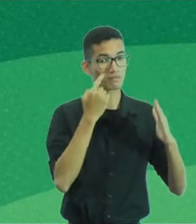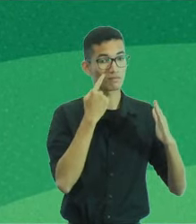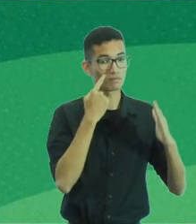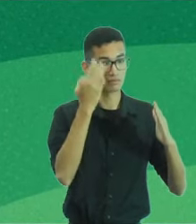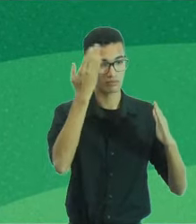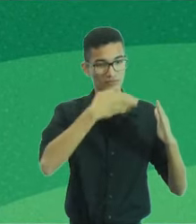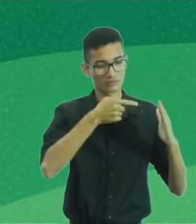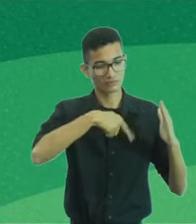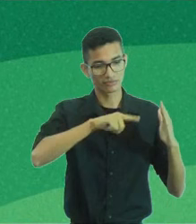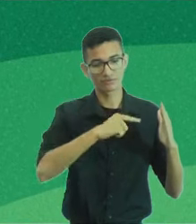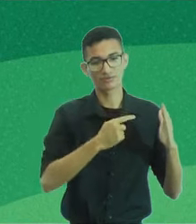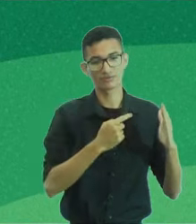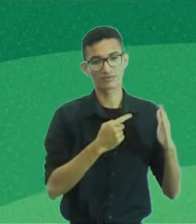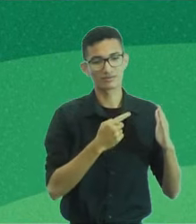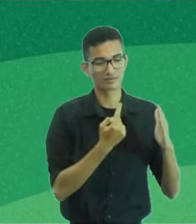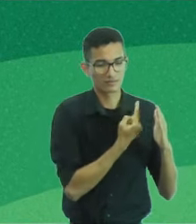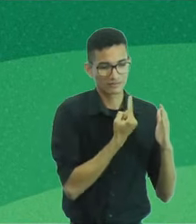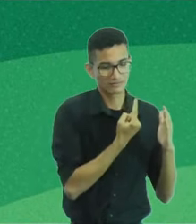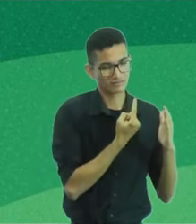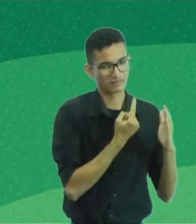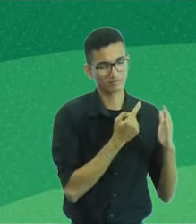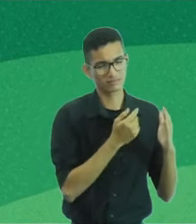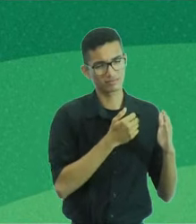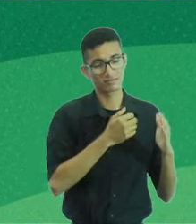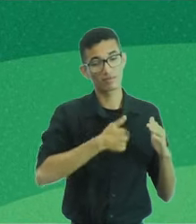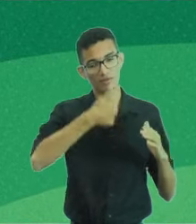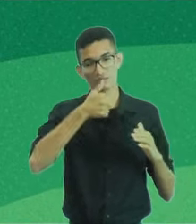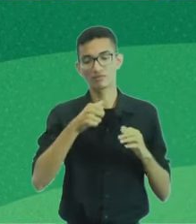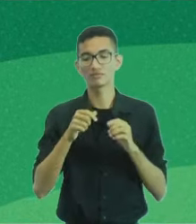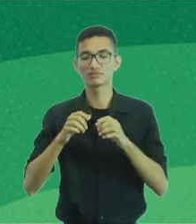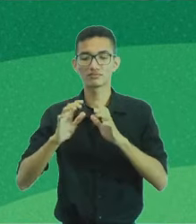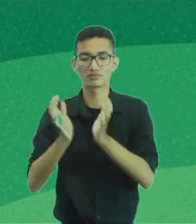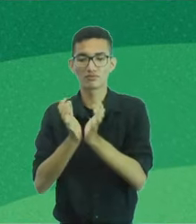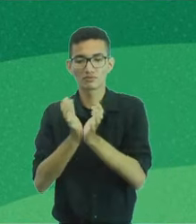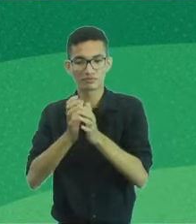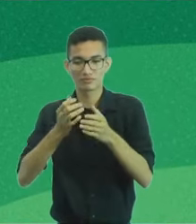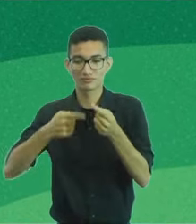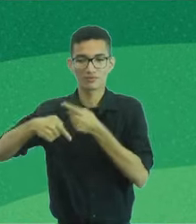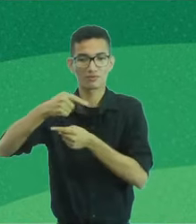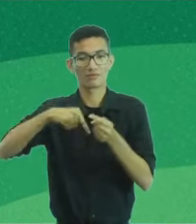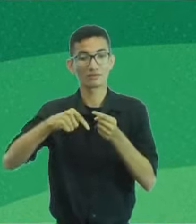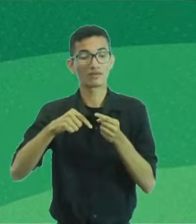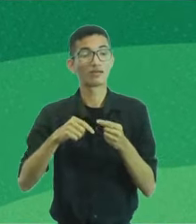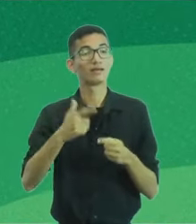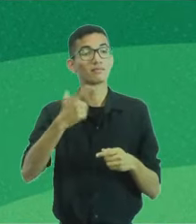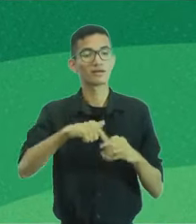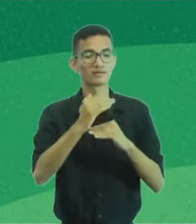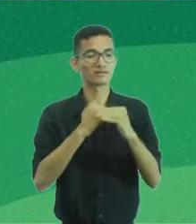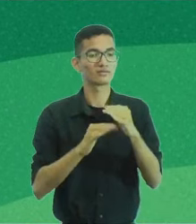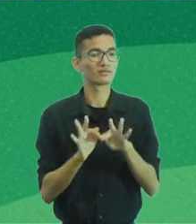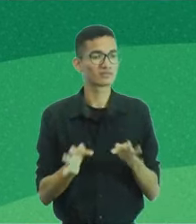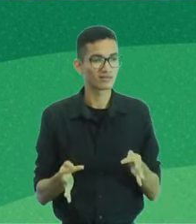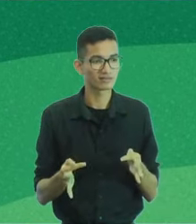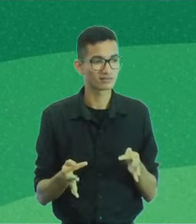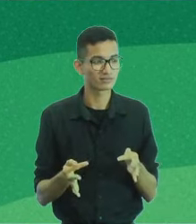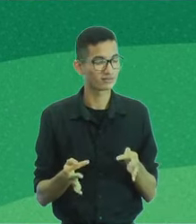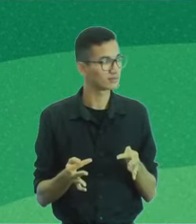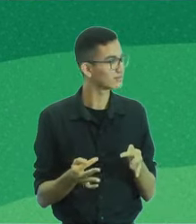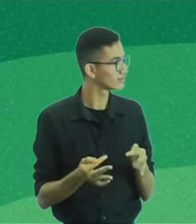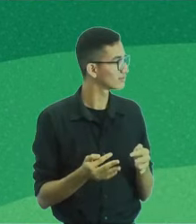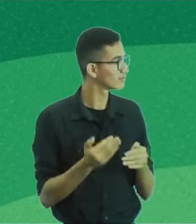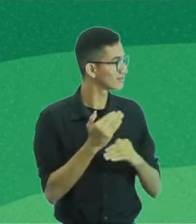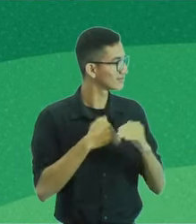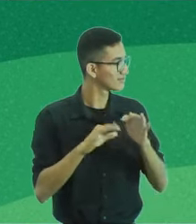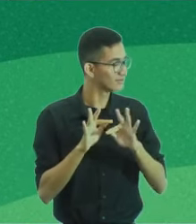existência de todos é muito melhor do que o indivíduo sozinho e aí tem a humildade né porque humildade tem tudo a ver com alteridade